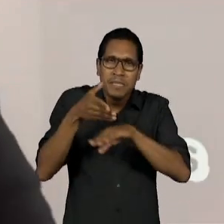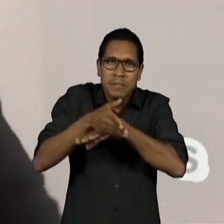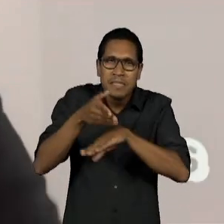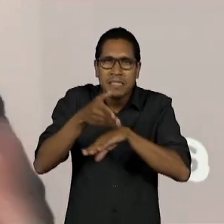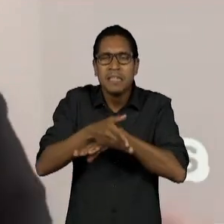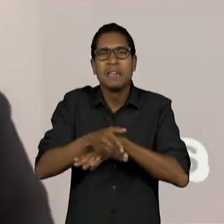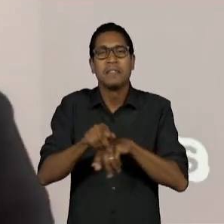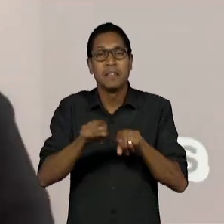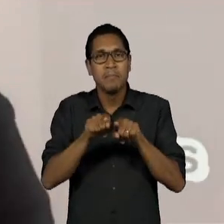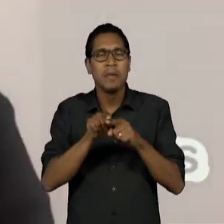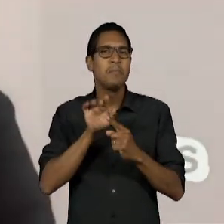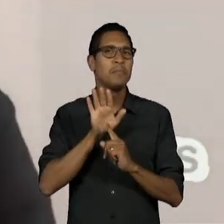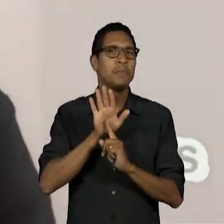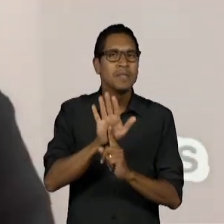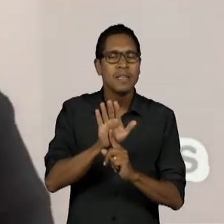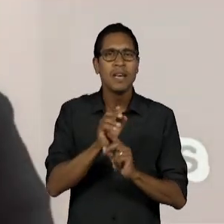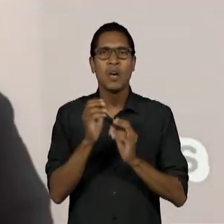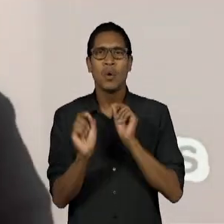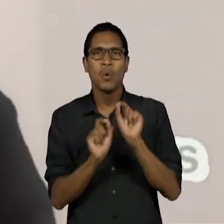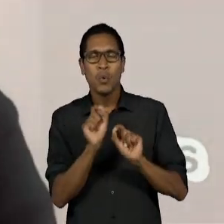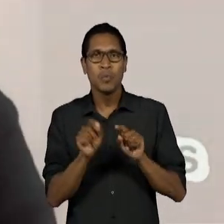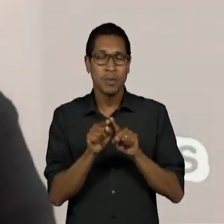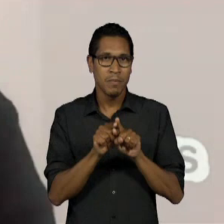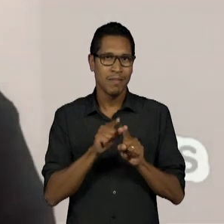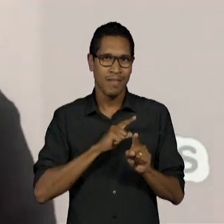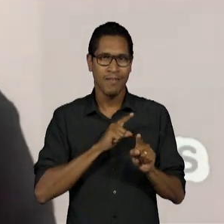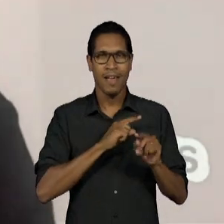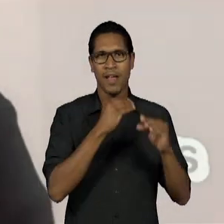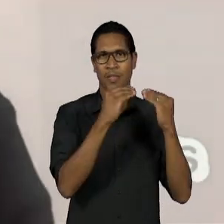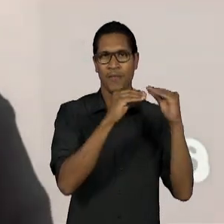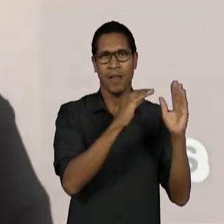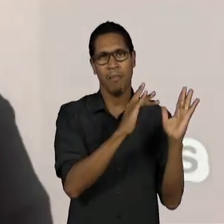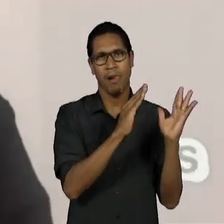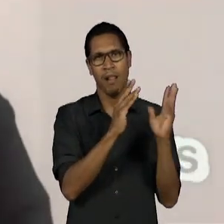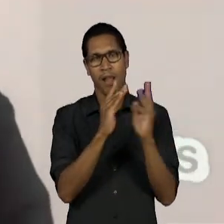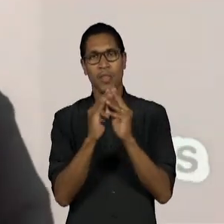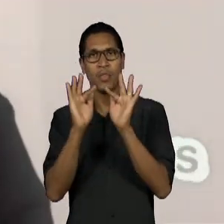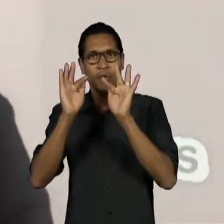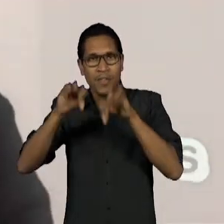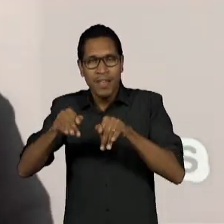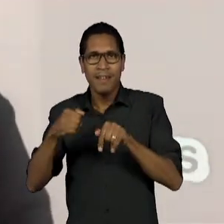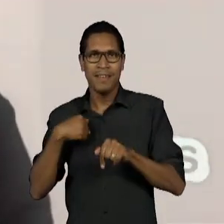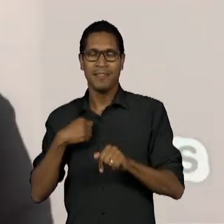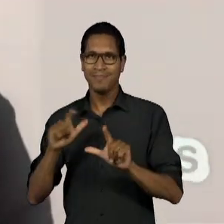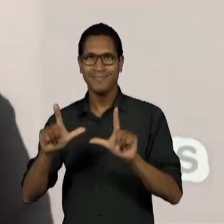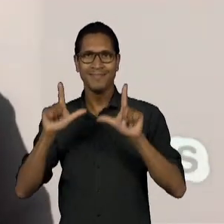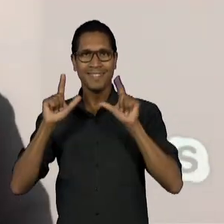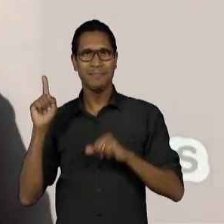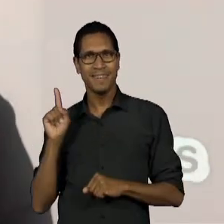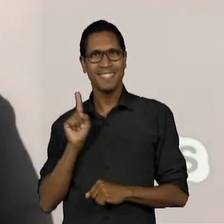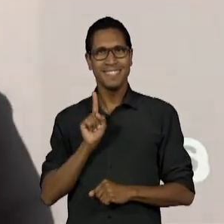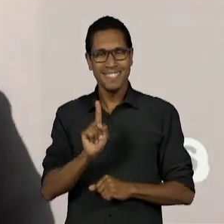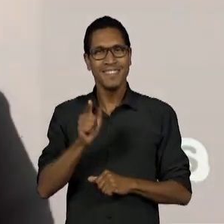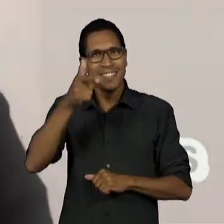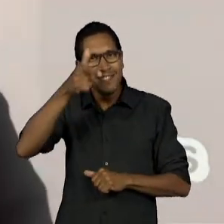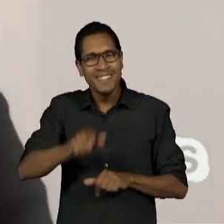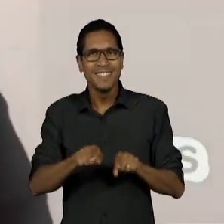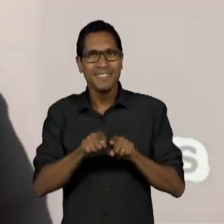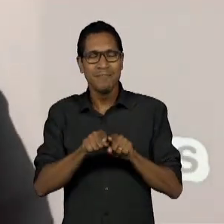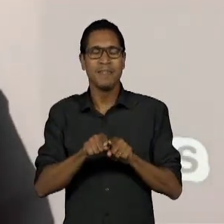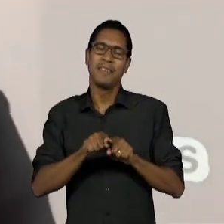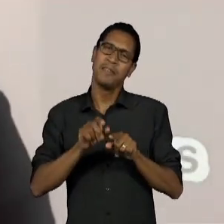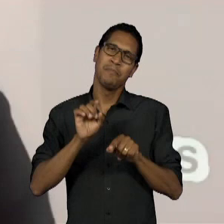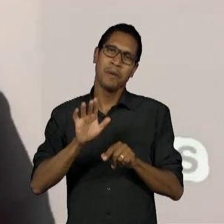apresentação afetiva no final da novela, quando ela foi feita novamente com a